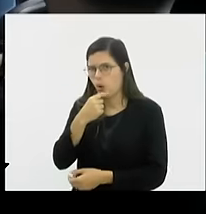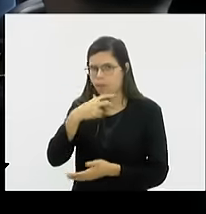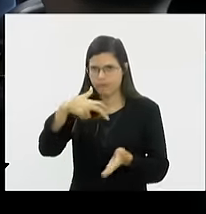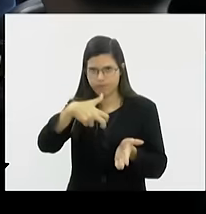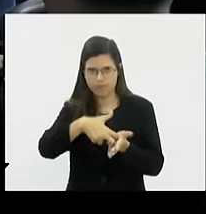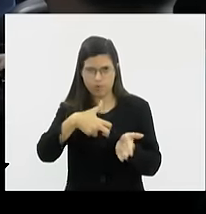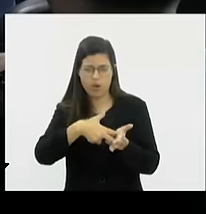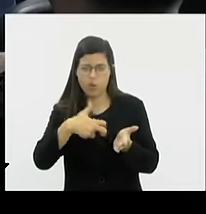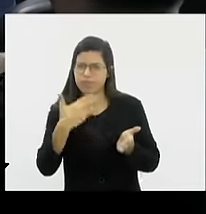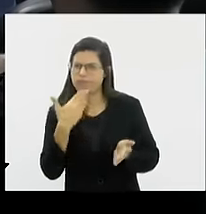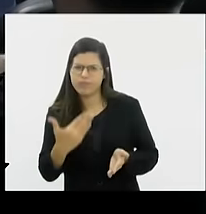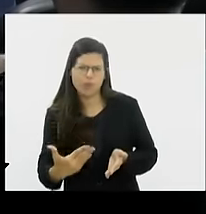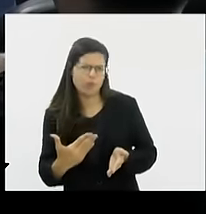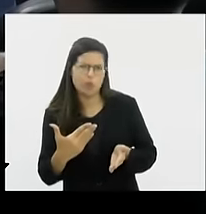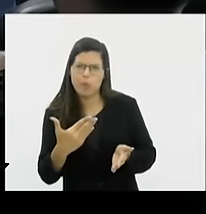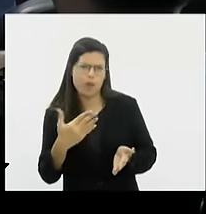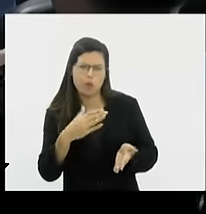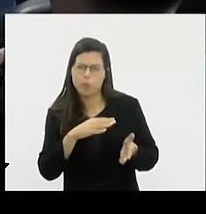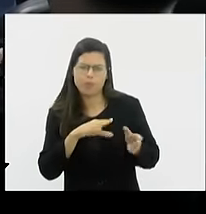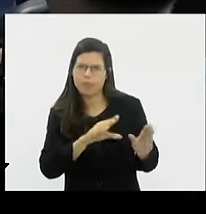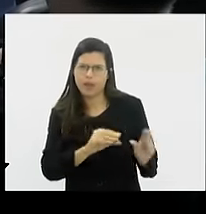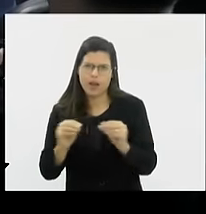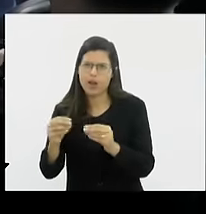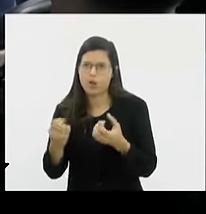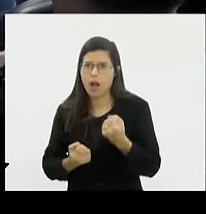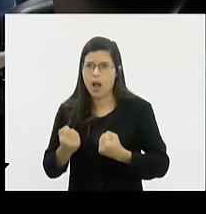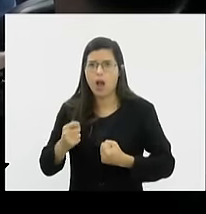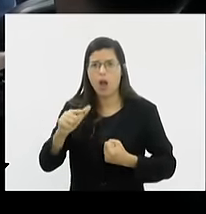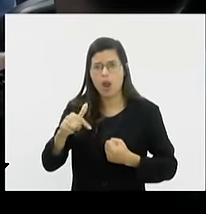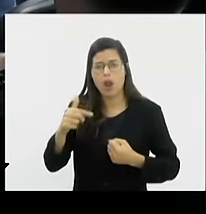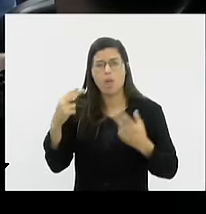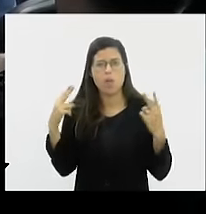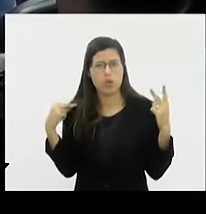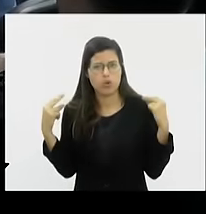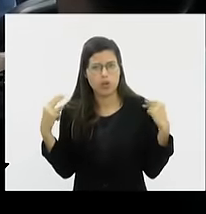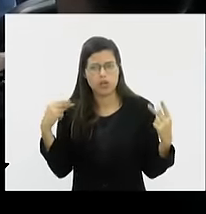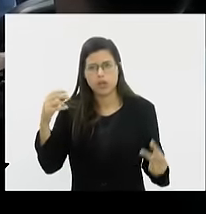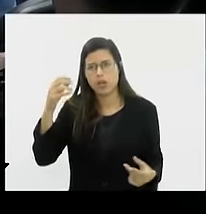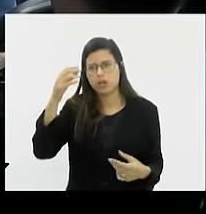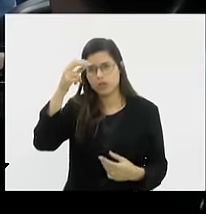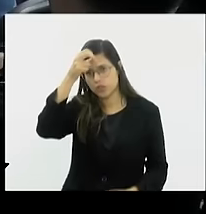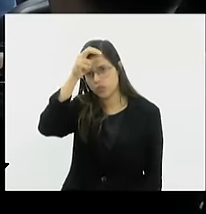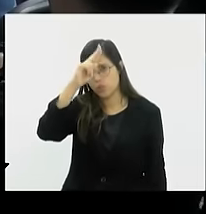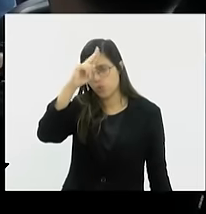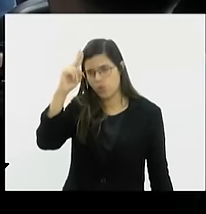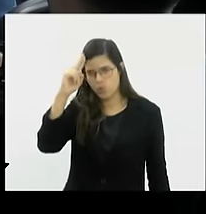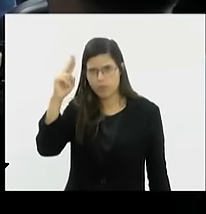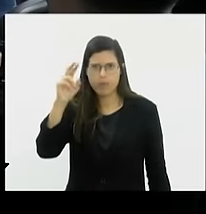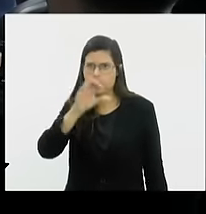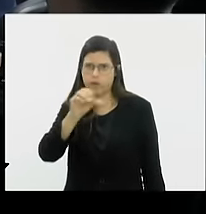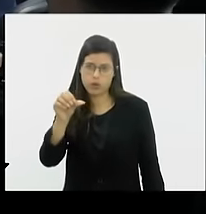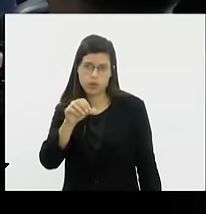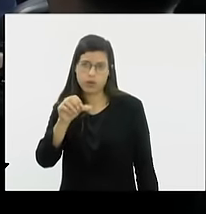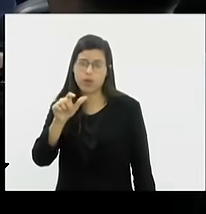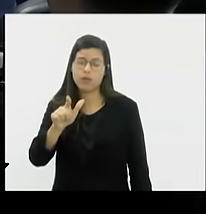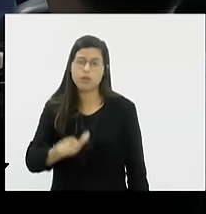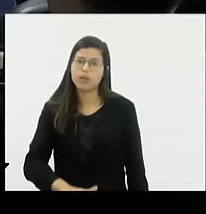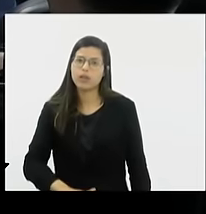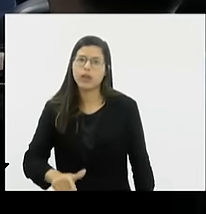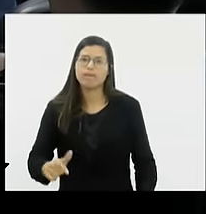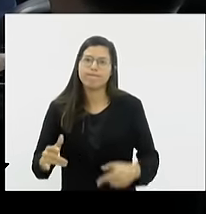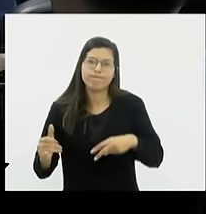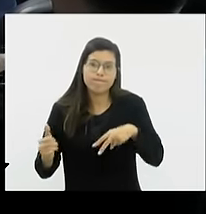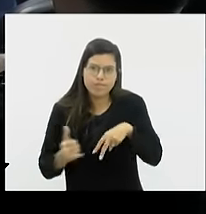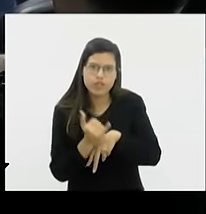e aquele ali é um motorista de aplicativo, e os motoristas de aplicativo têm sido as maiores vítimas da máfia do reboque.